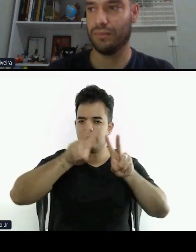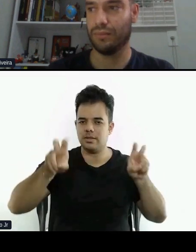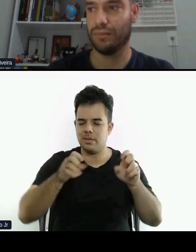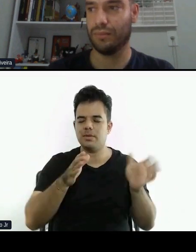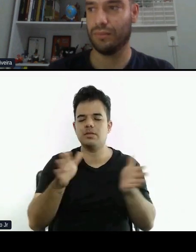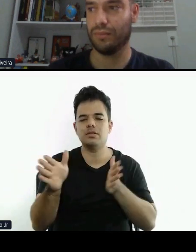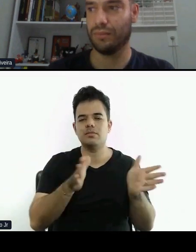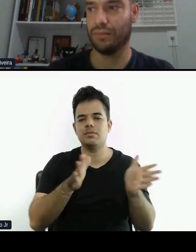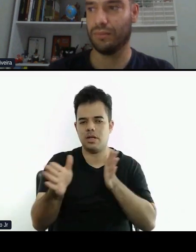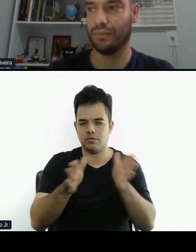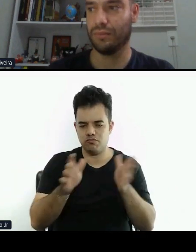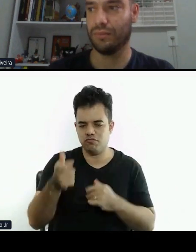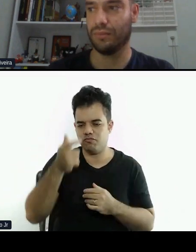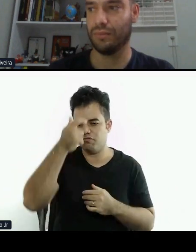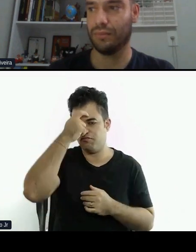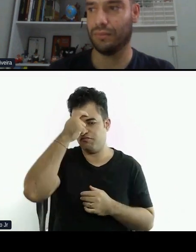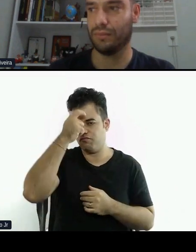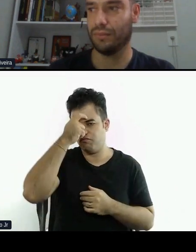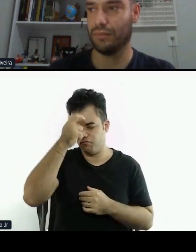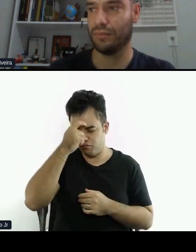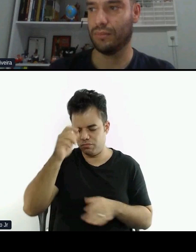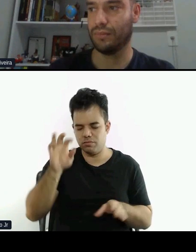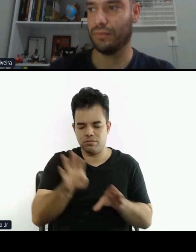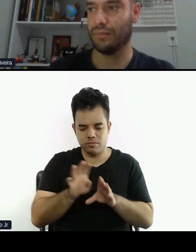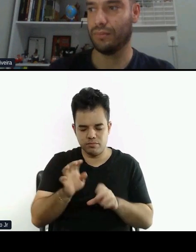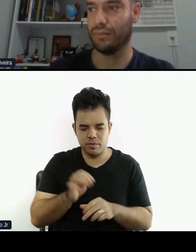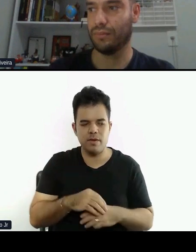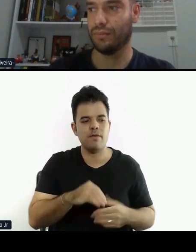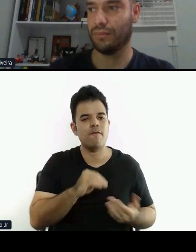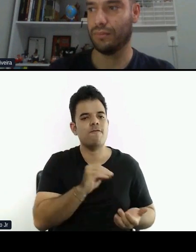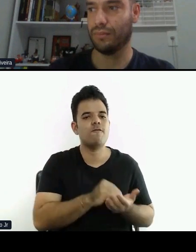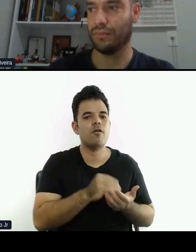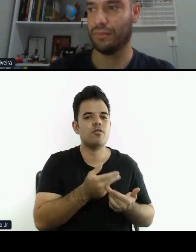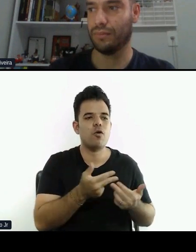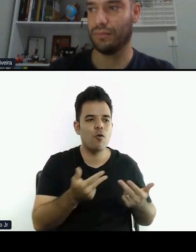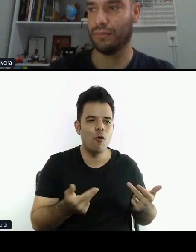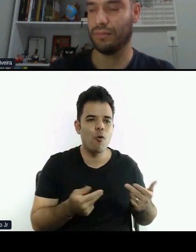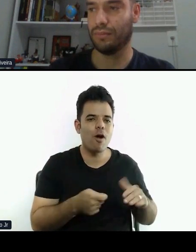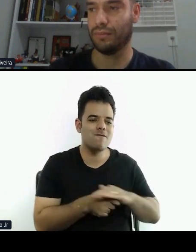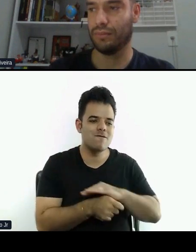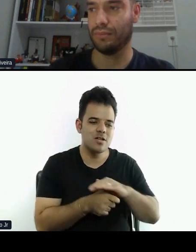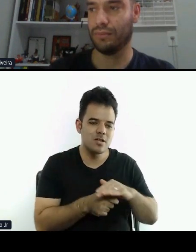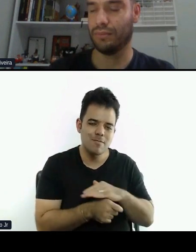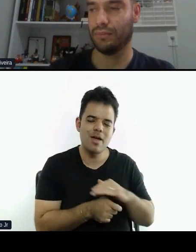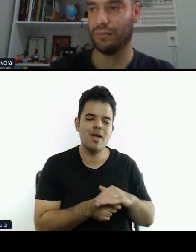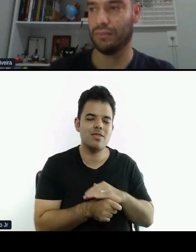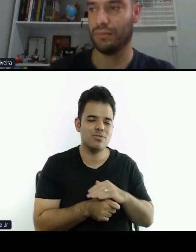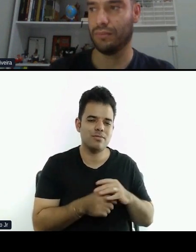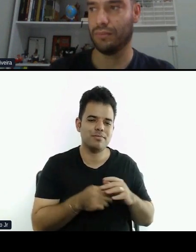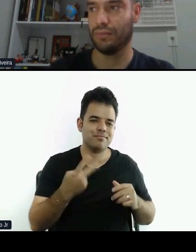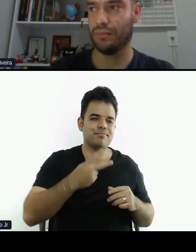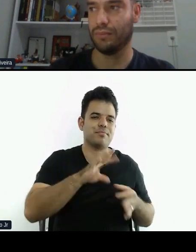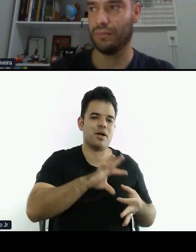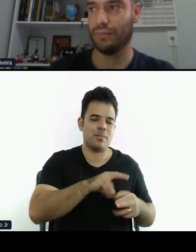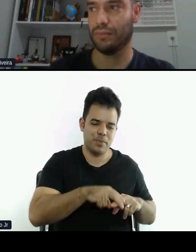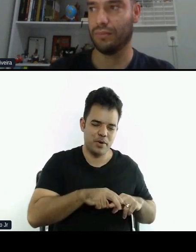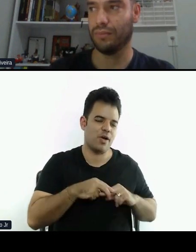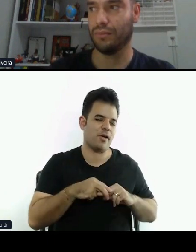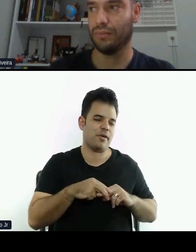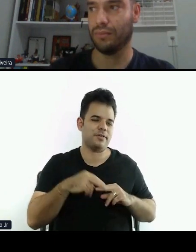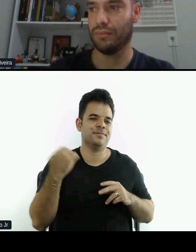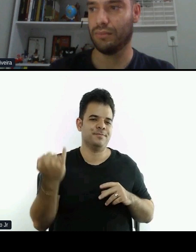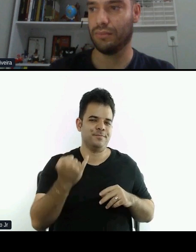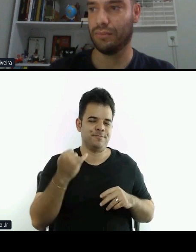que resulta ali na falta de recurso, né? Igual eu trago para vocês, mas é muito importante a gente ter isso em mente, sabe? Quanto mais